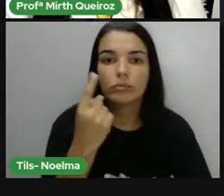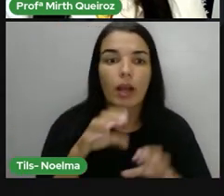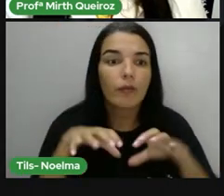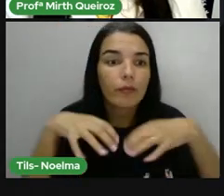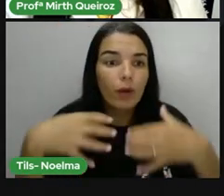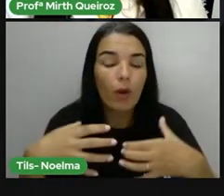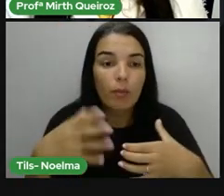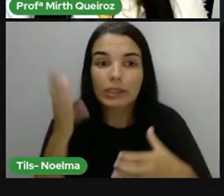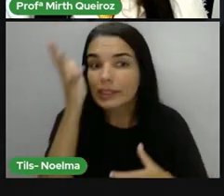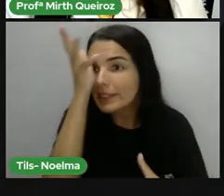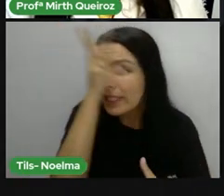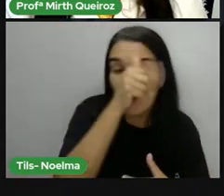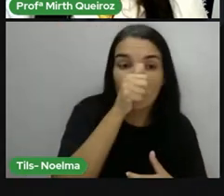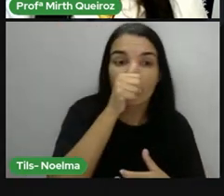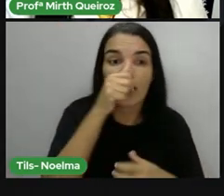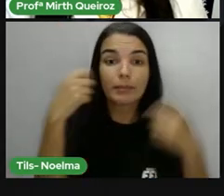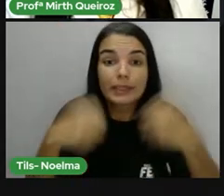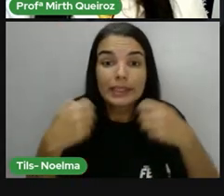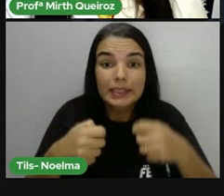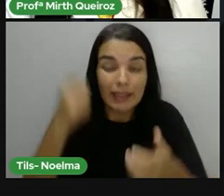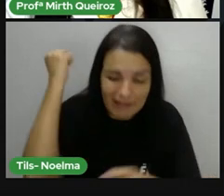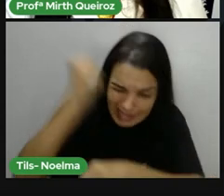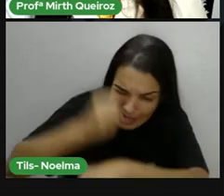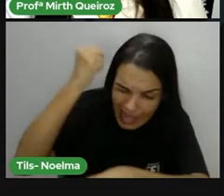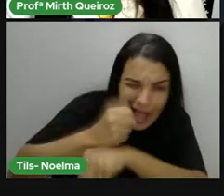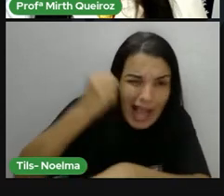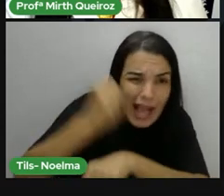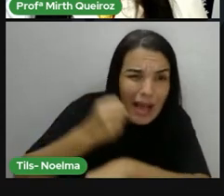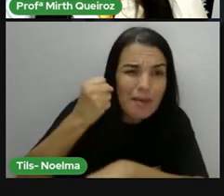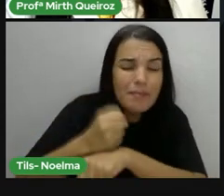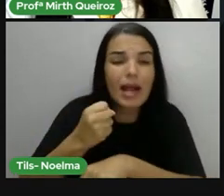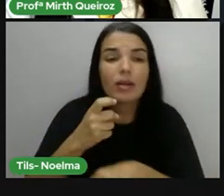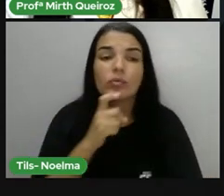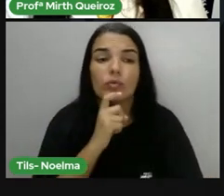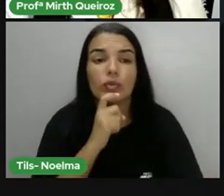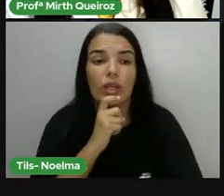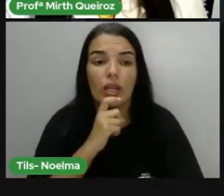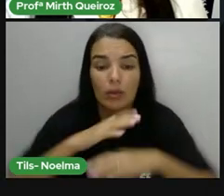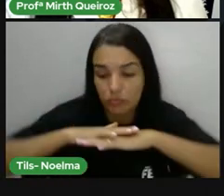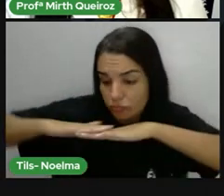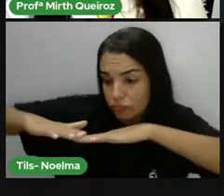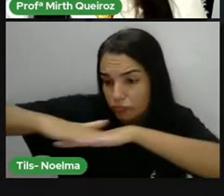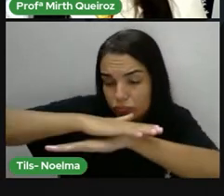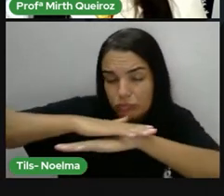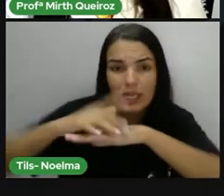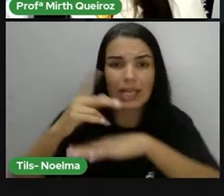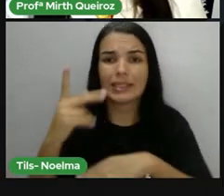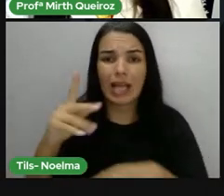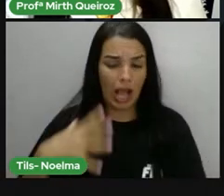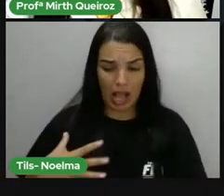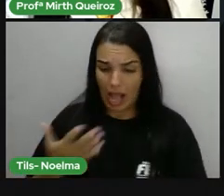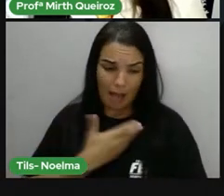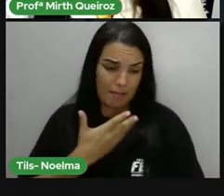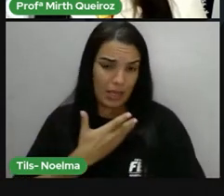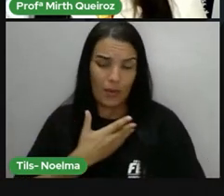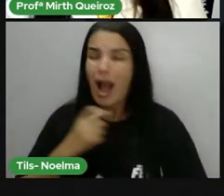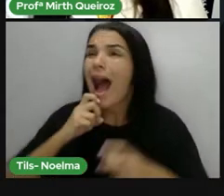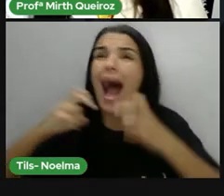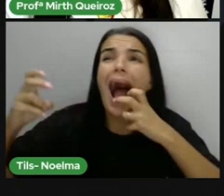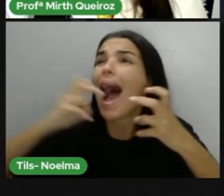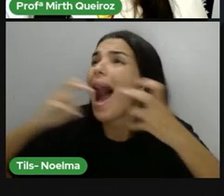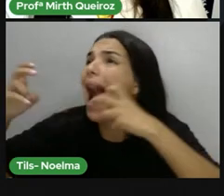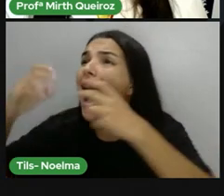seria quebrar a capa de gelo que o cobria. Seu amigo começou a gritar pedindo